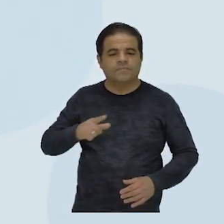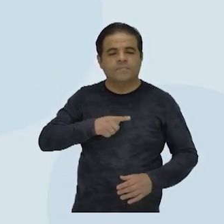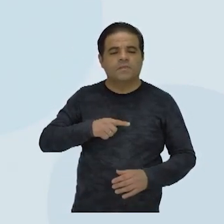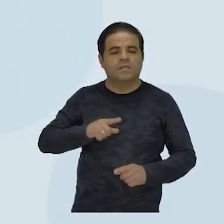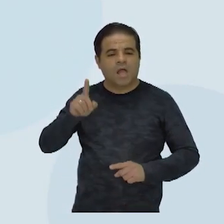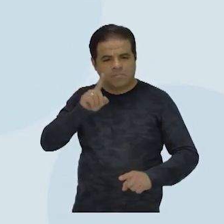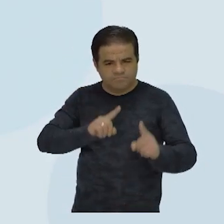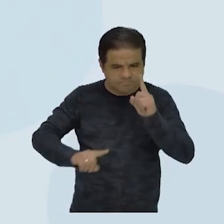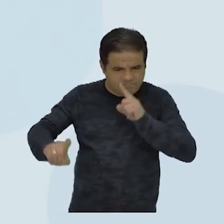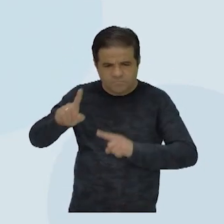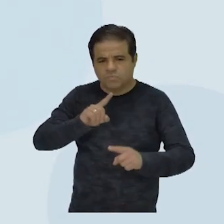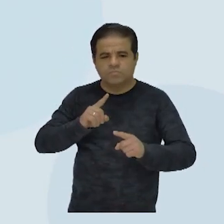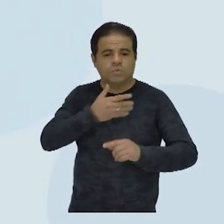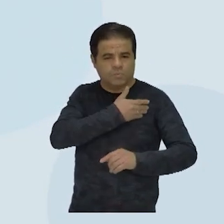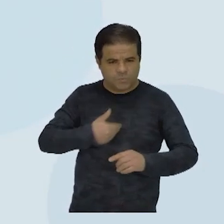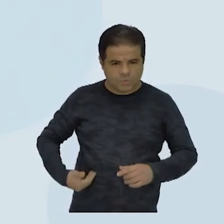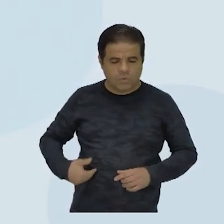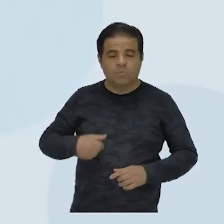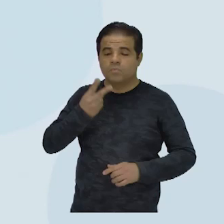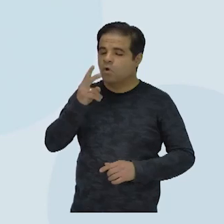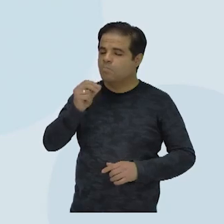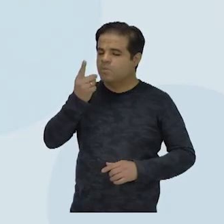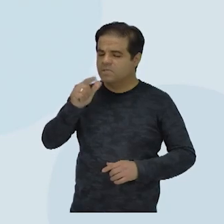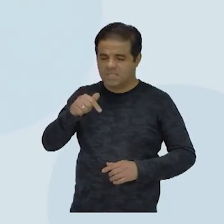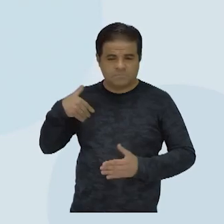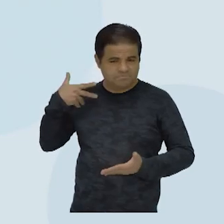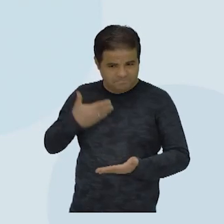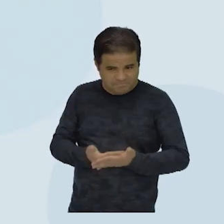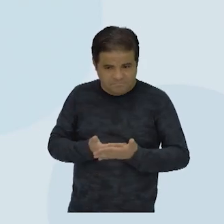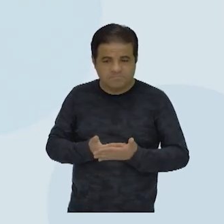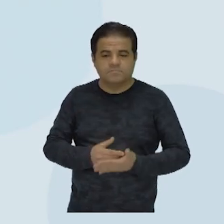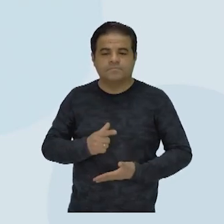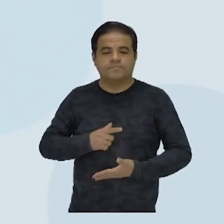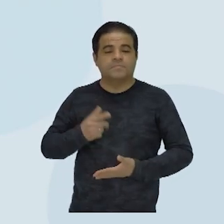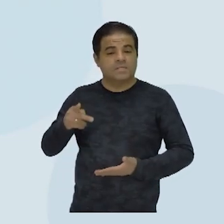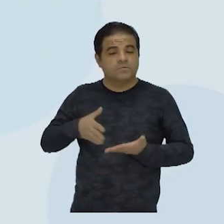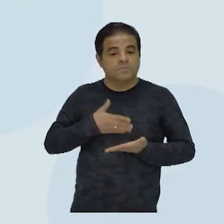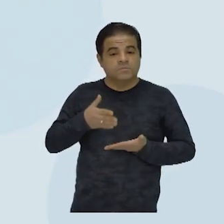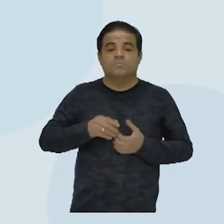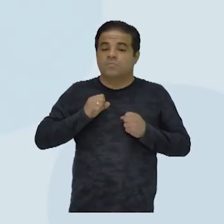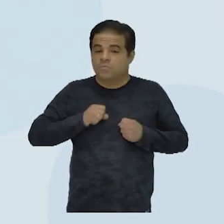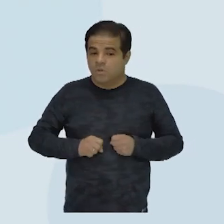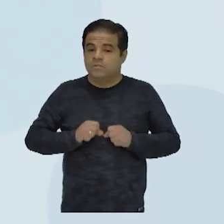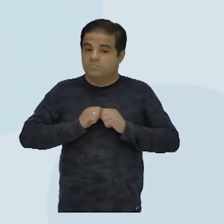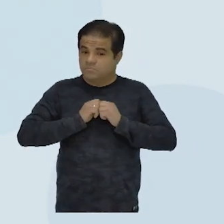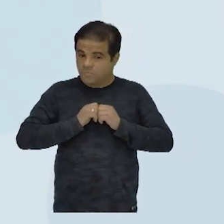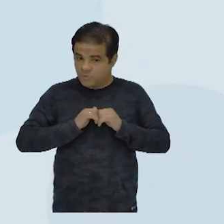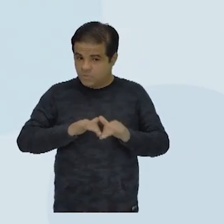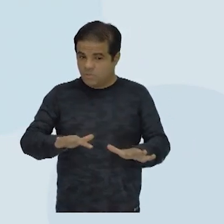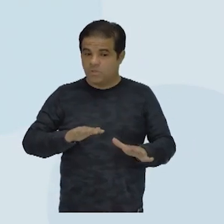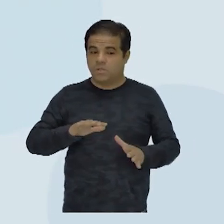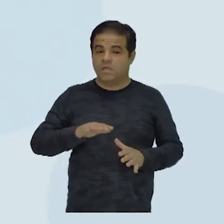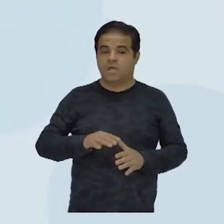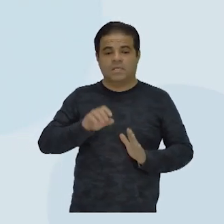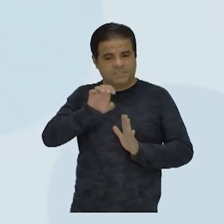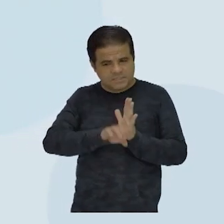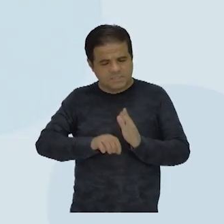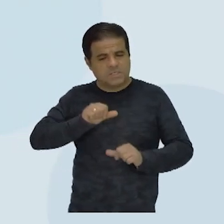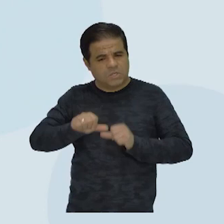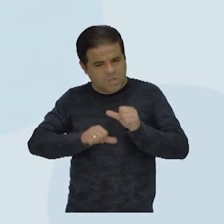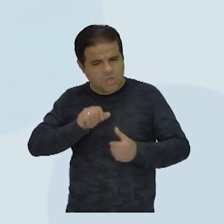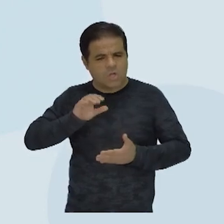domínio público desde 2017, o que significa que seus livros podem ser reproduzidos,